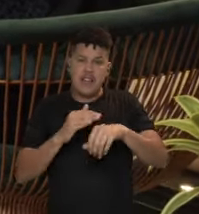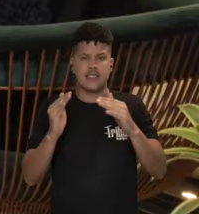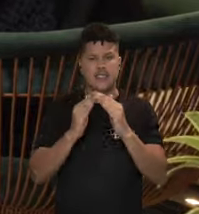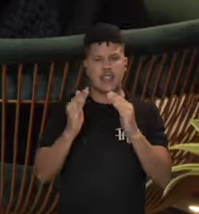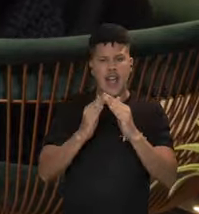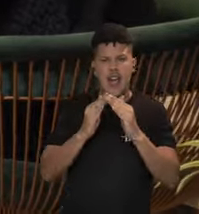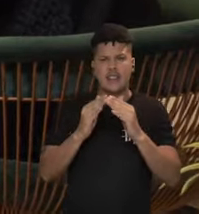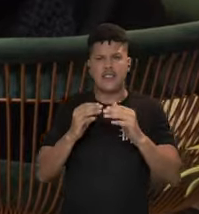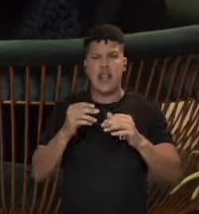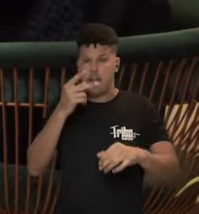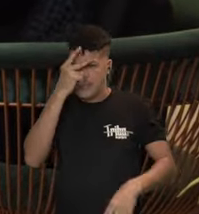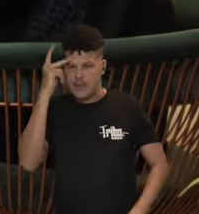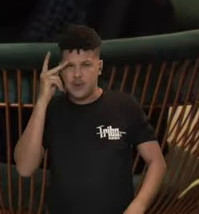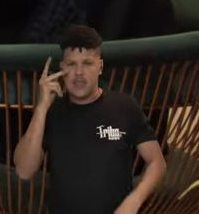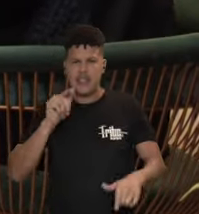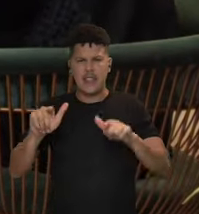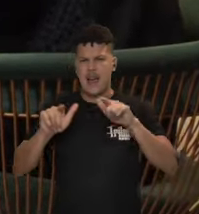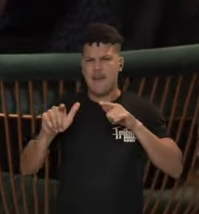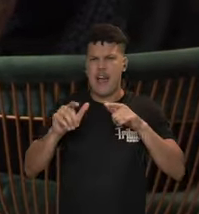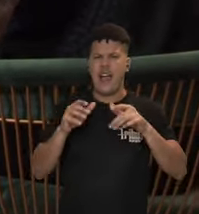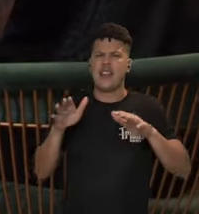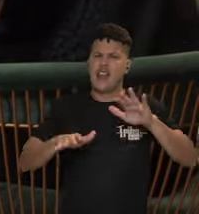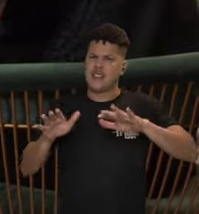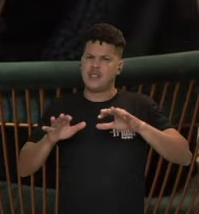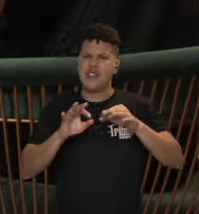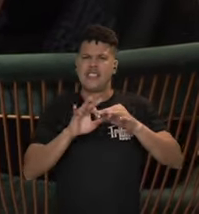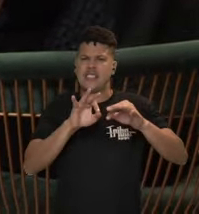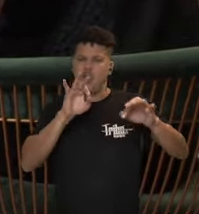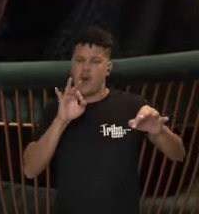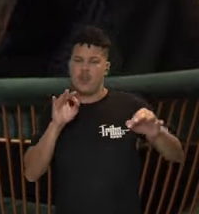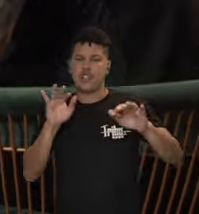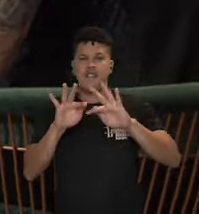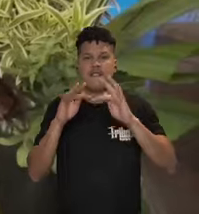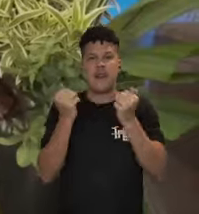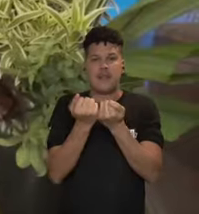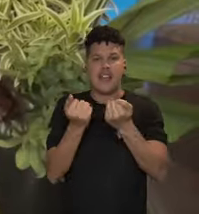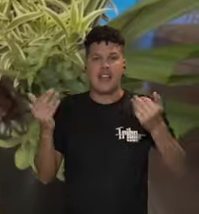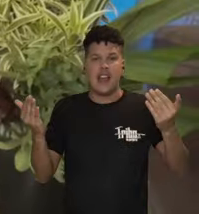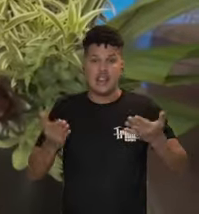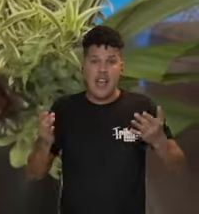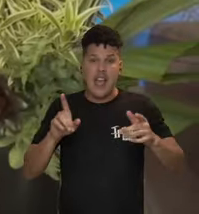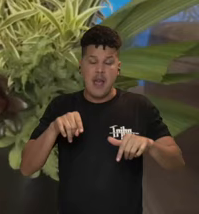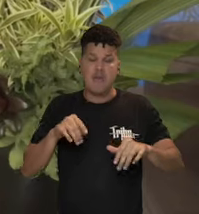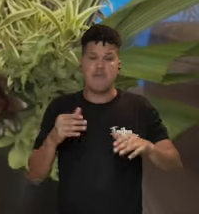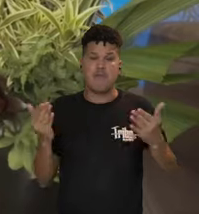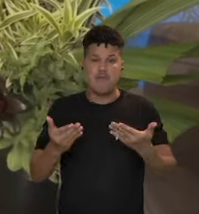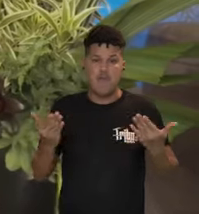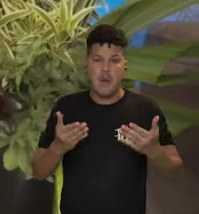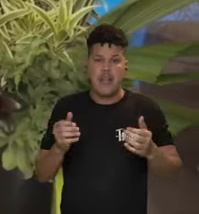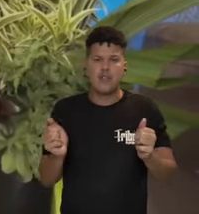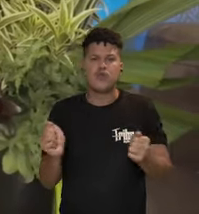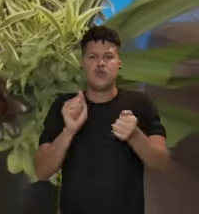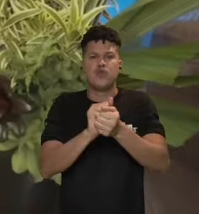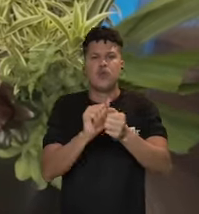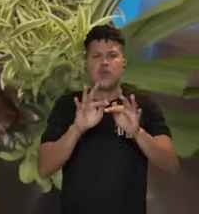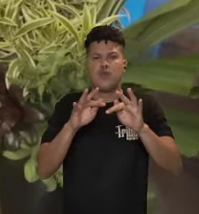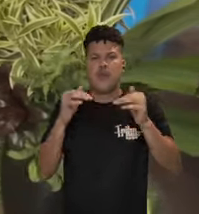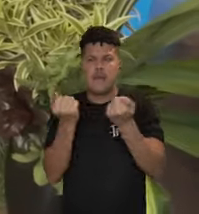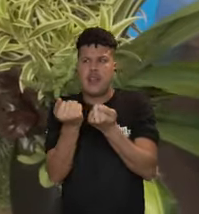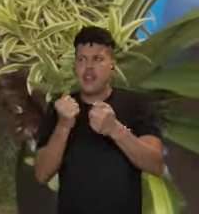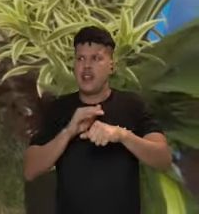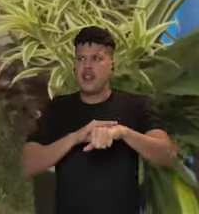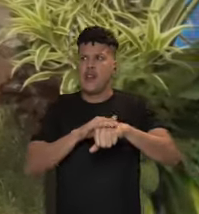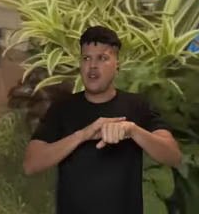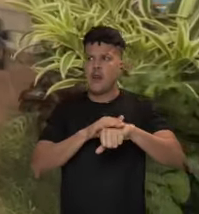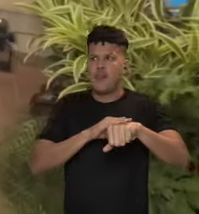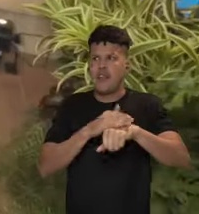quem trabalha bastante fica distante pra caramba da família. E às vezes esse é o momento de estar mais junto da família, verdade, de conversar, mano, de compartilhar